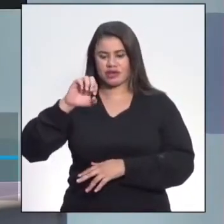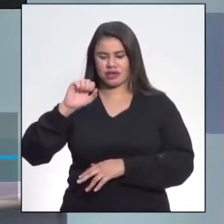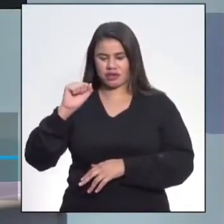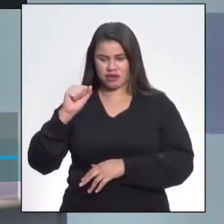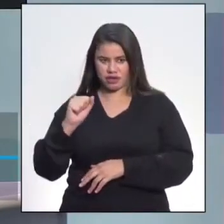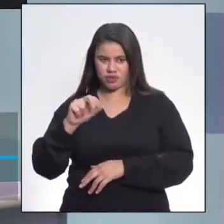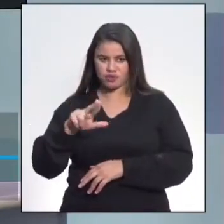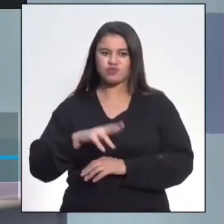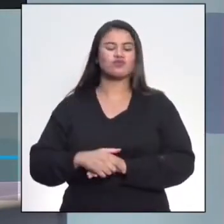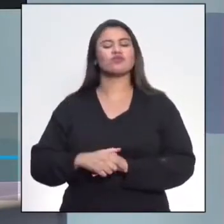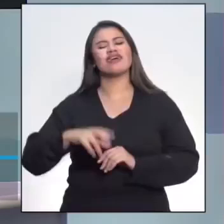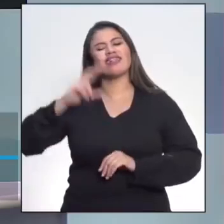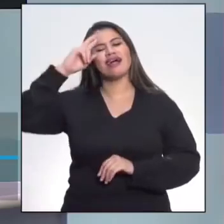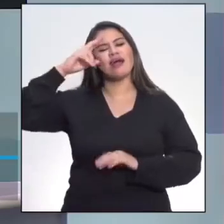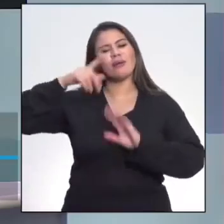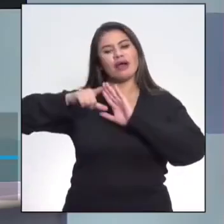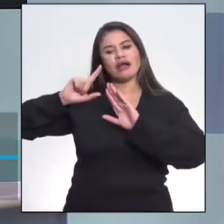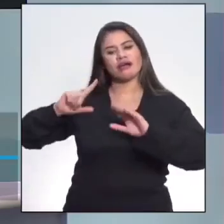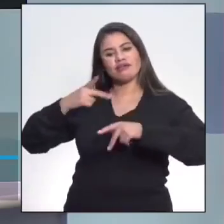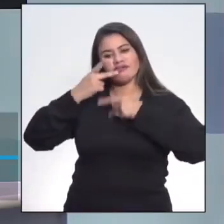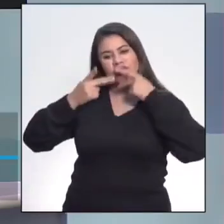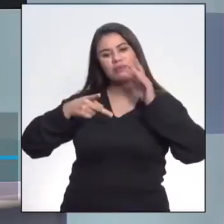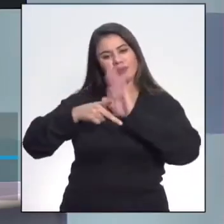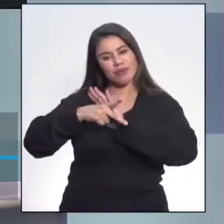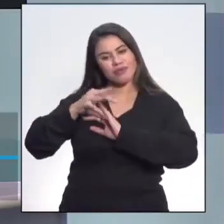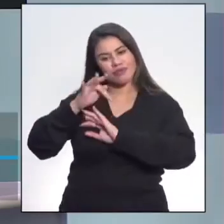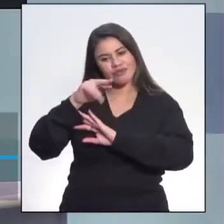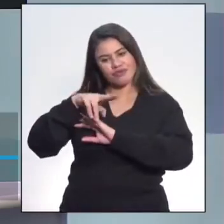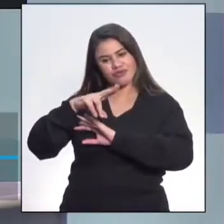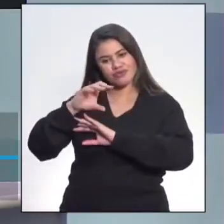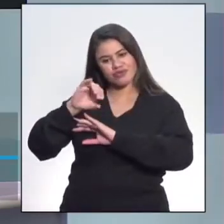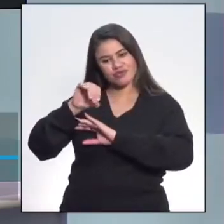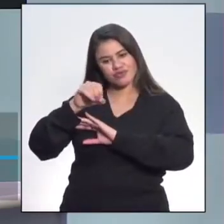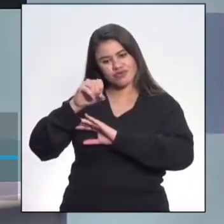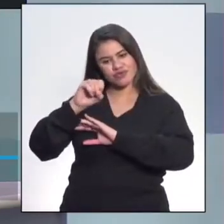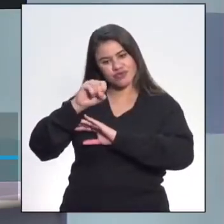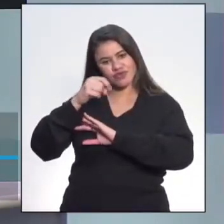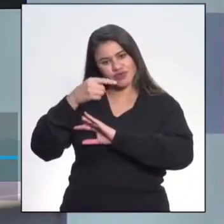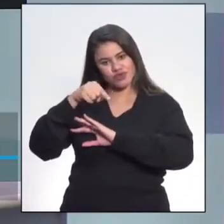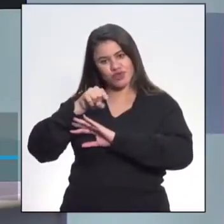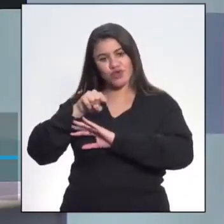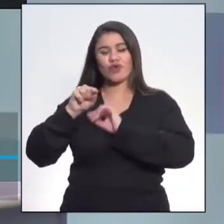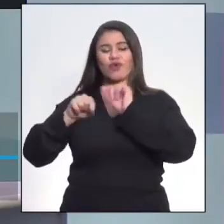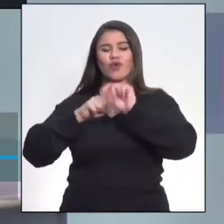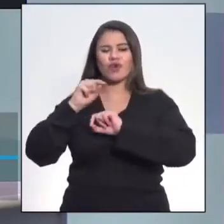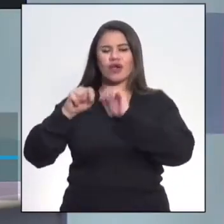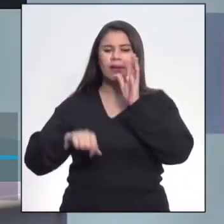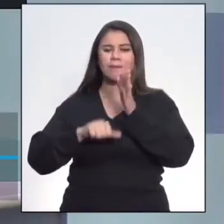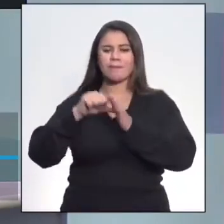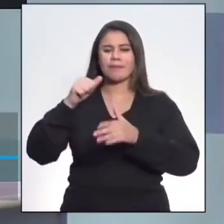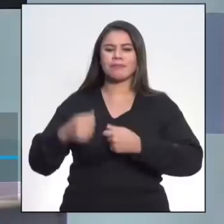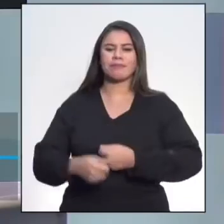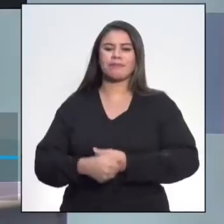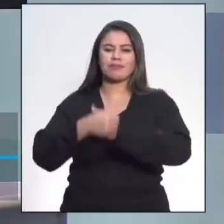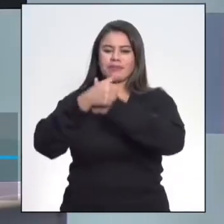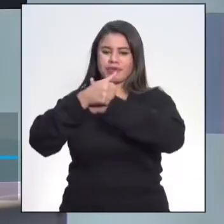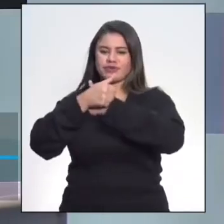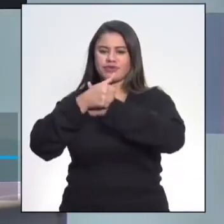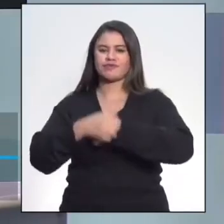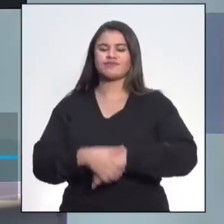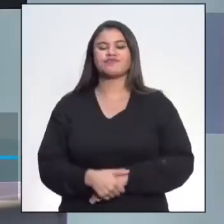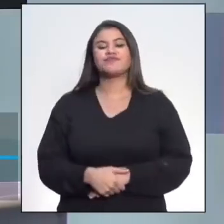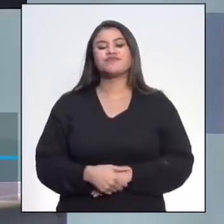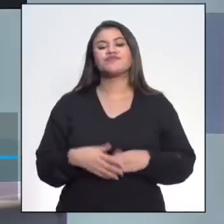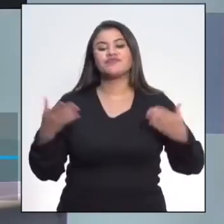estava falando sobre funções. Então, agora a gente vai aprofundar e vai falar das funções de primeiro grau. Tudo bem?